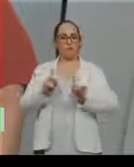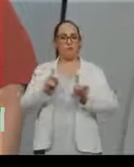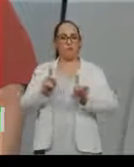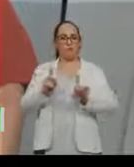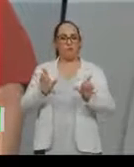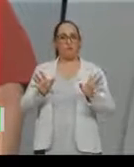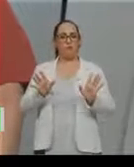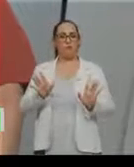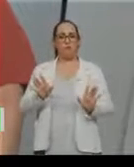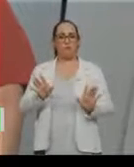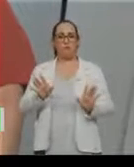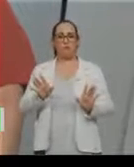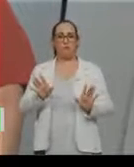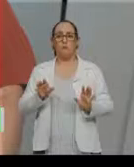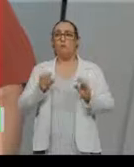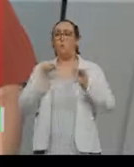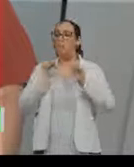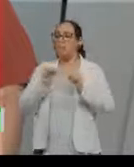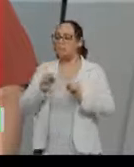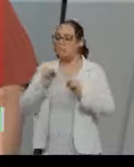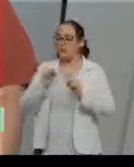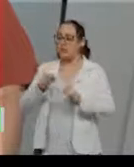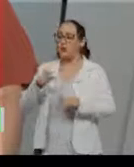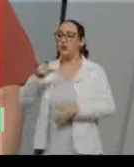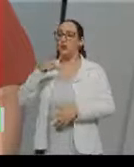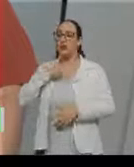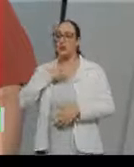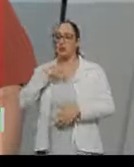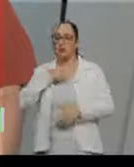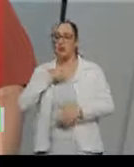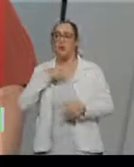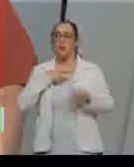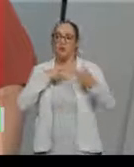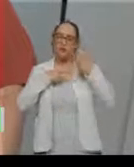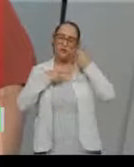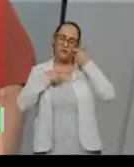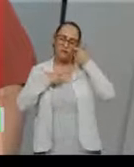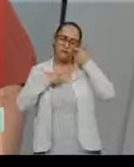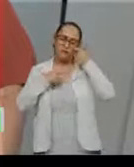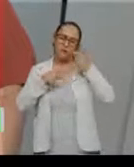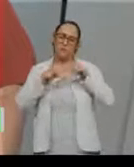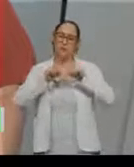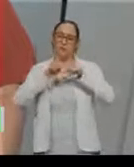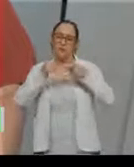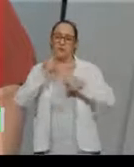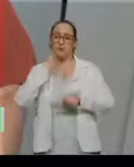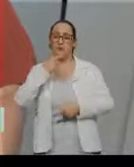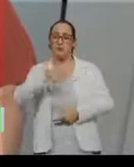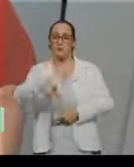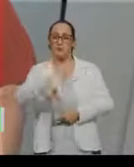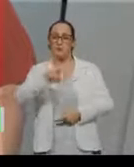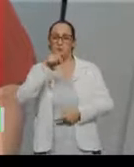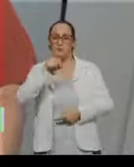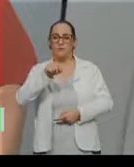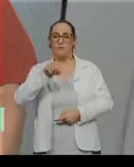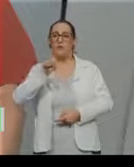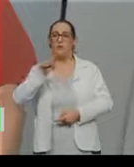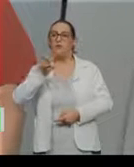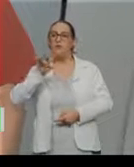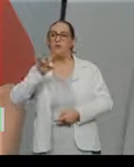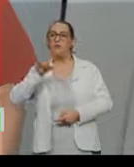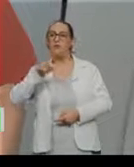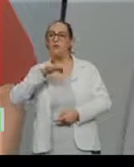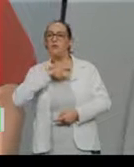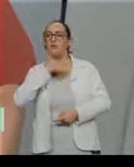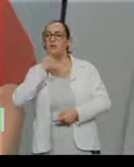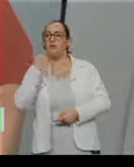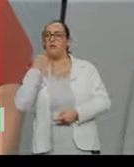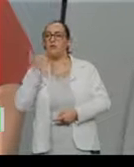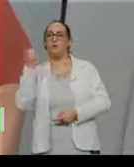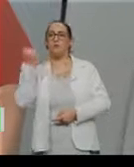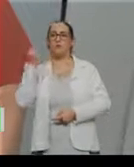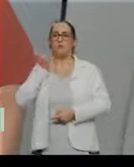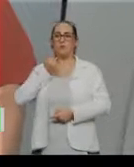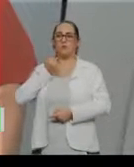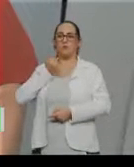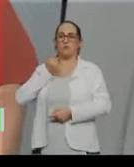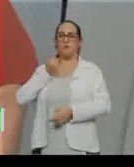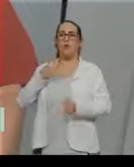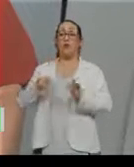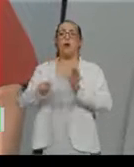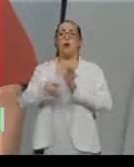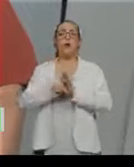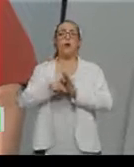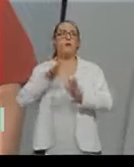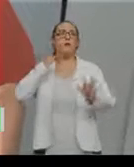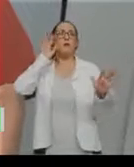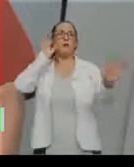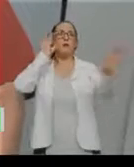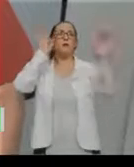ter sido o vilão dessa história. Então, ele prefere o suicídio para ficar no imaginário popular